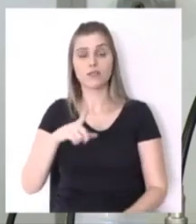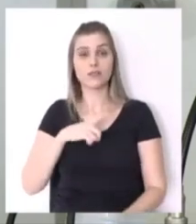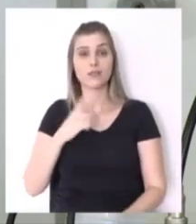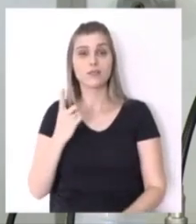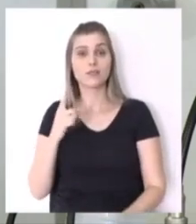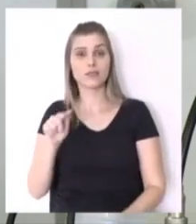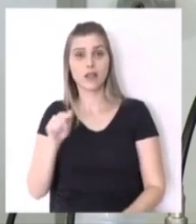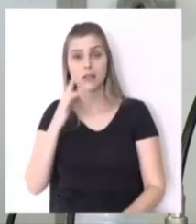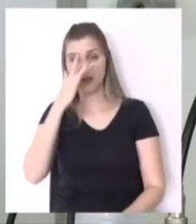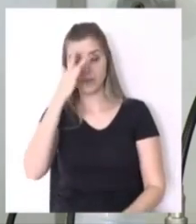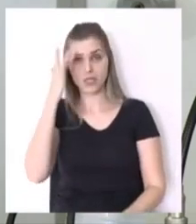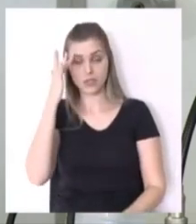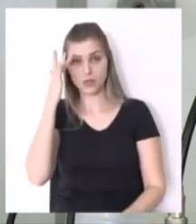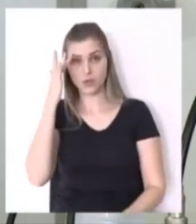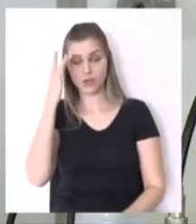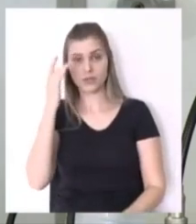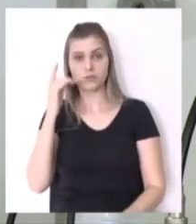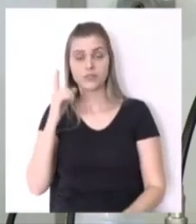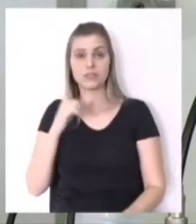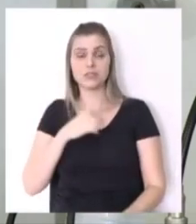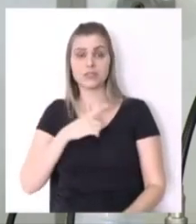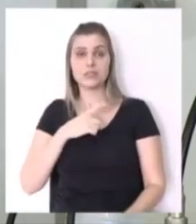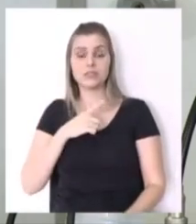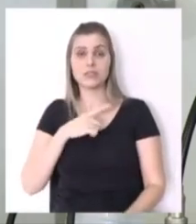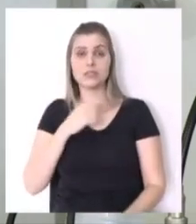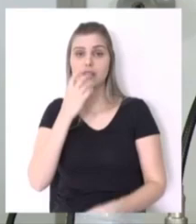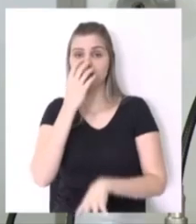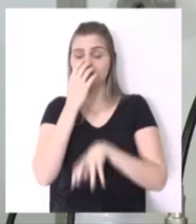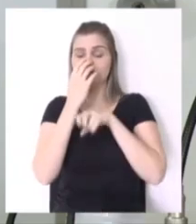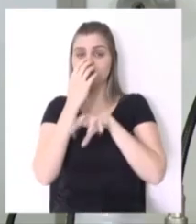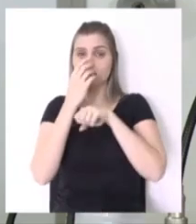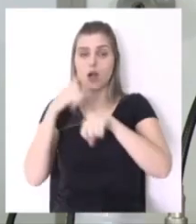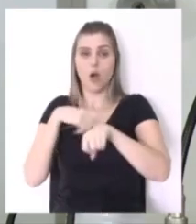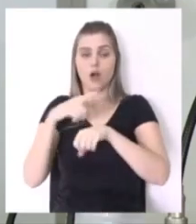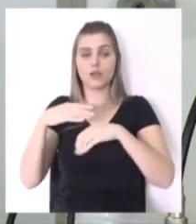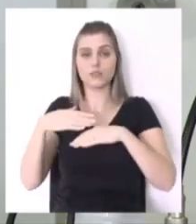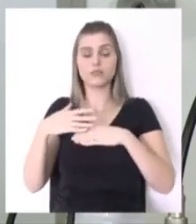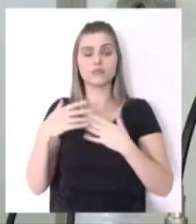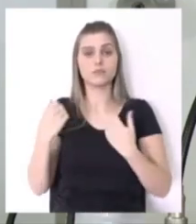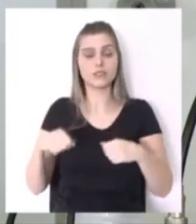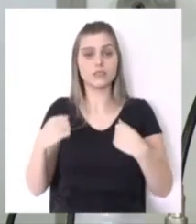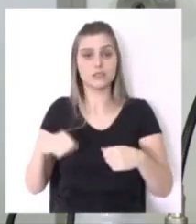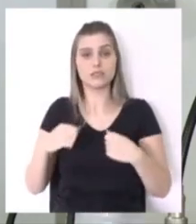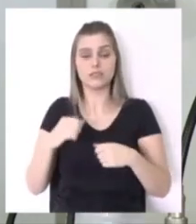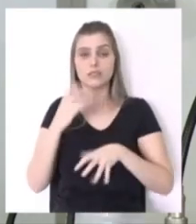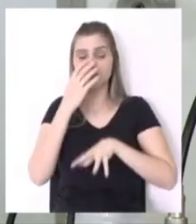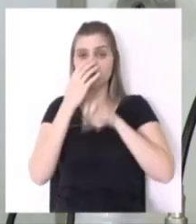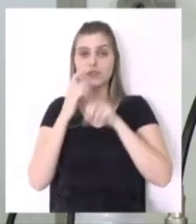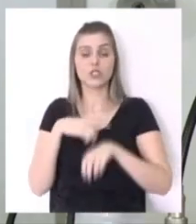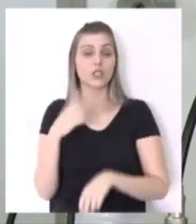17 pacientes com possíveis e intubação nas próximas horas e nosso a temos dois respirador